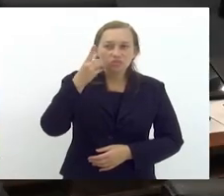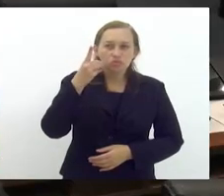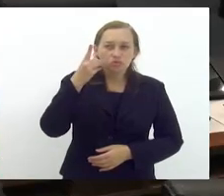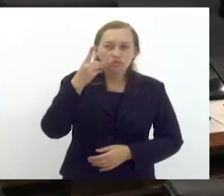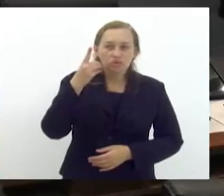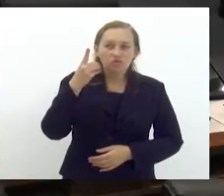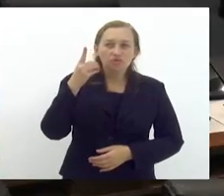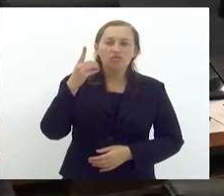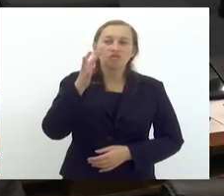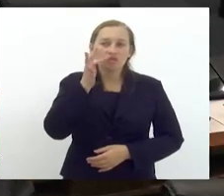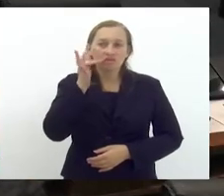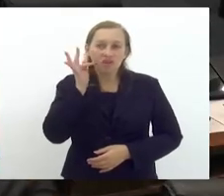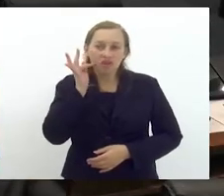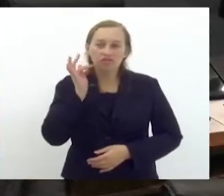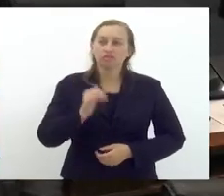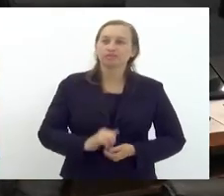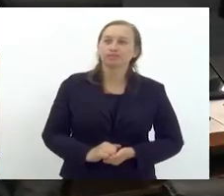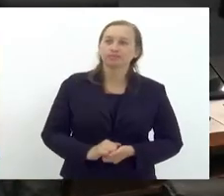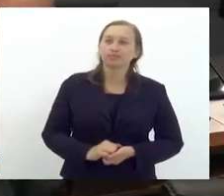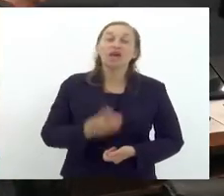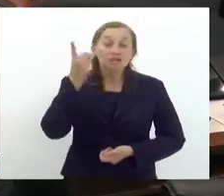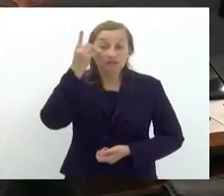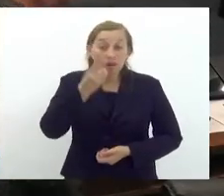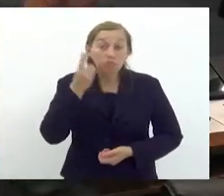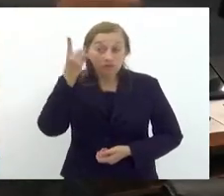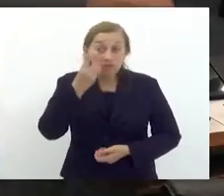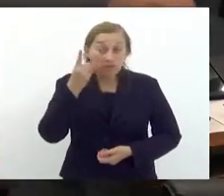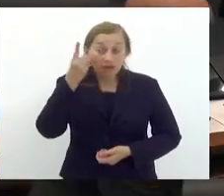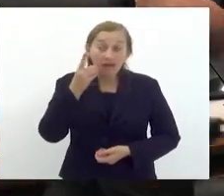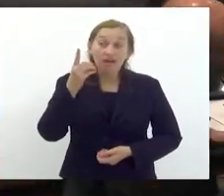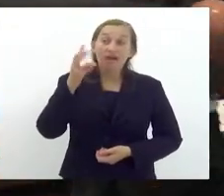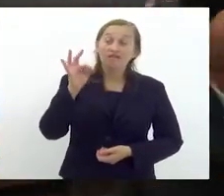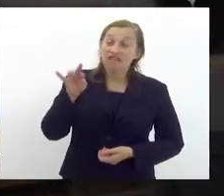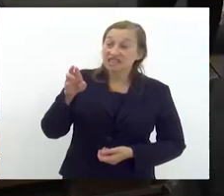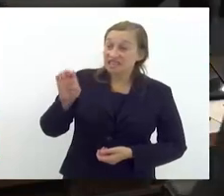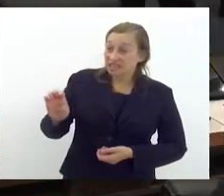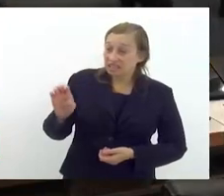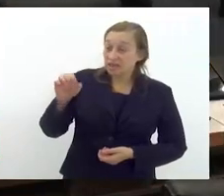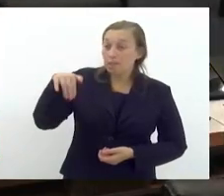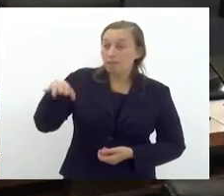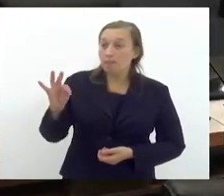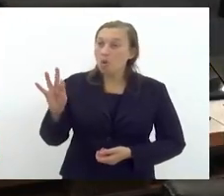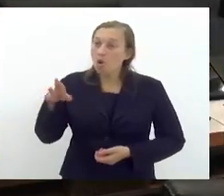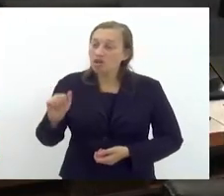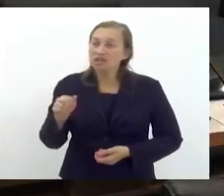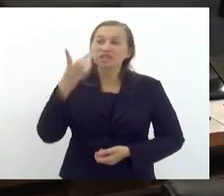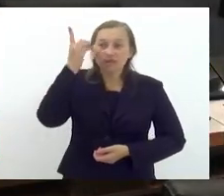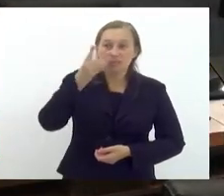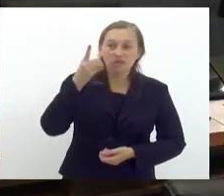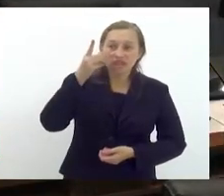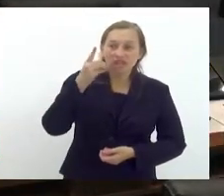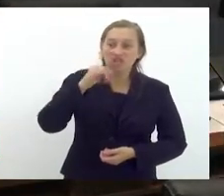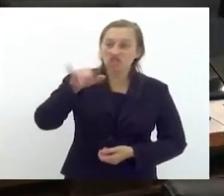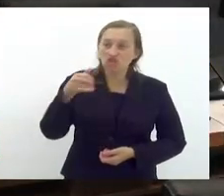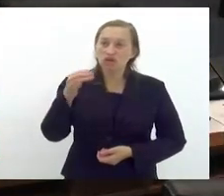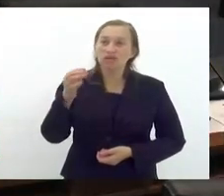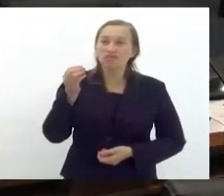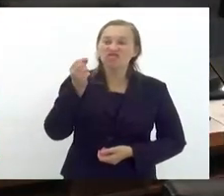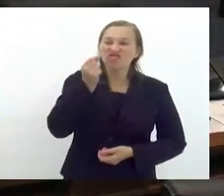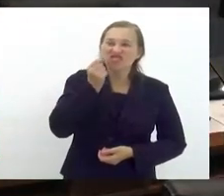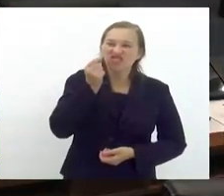Flávio serafini deputada Franciane Mota Deputado Giovani Ratinho